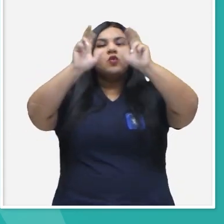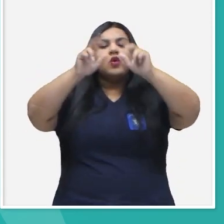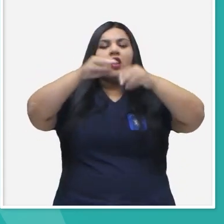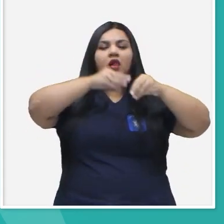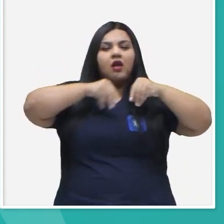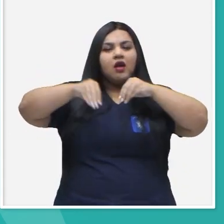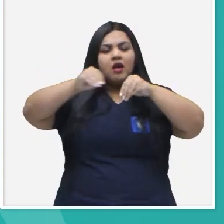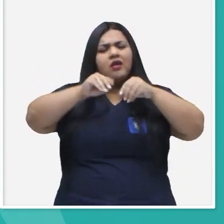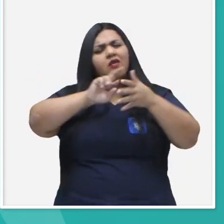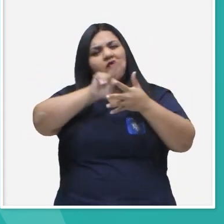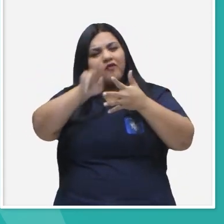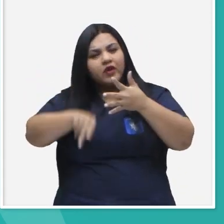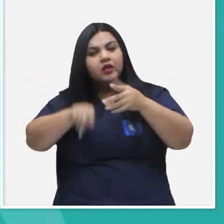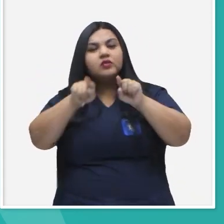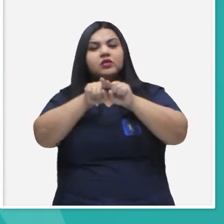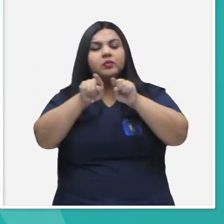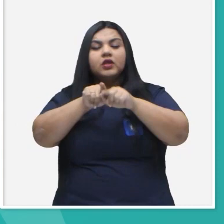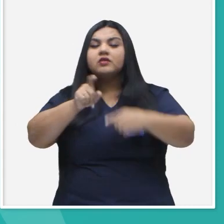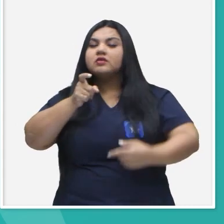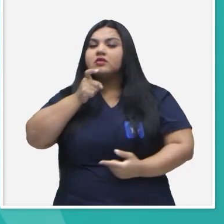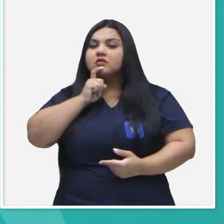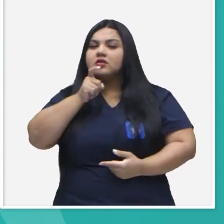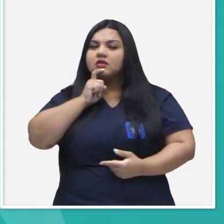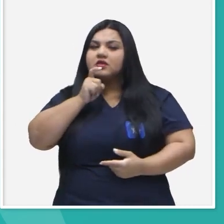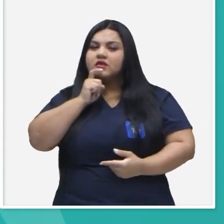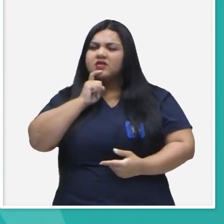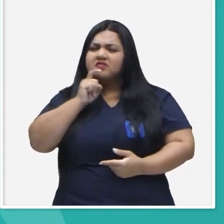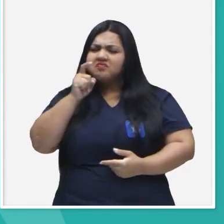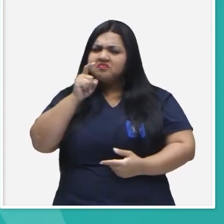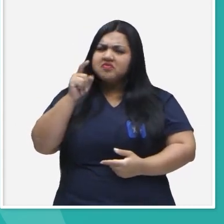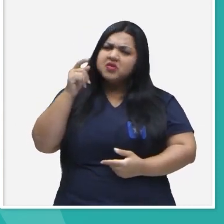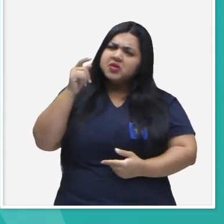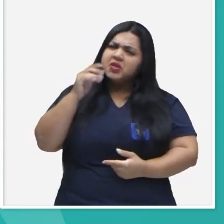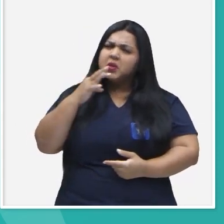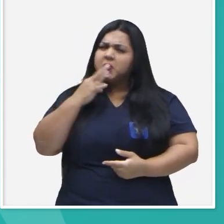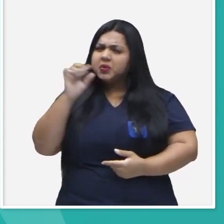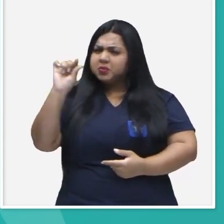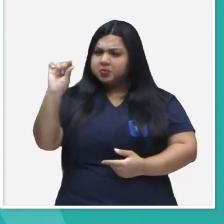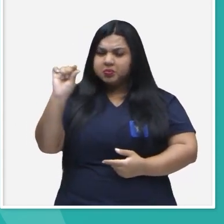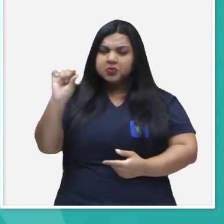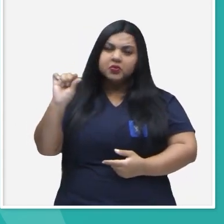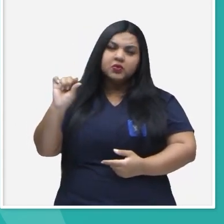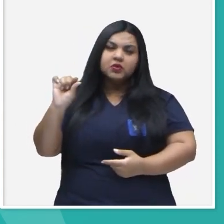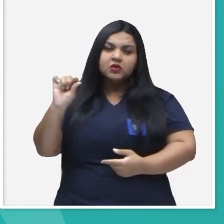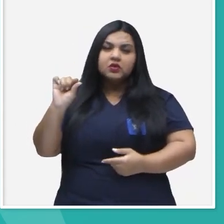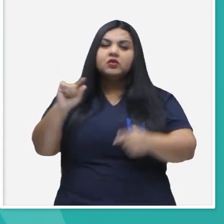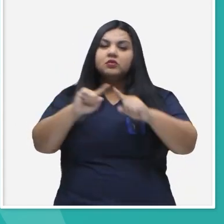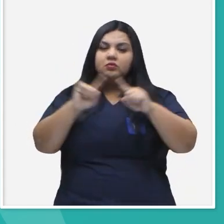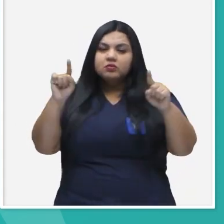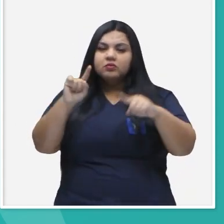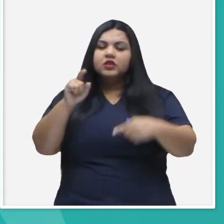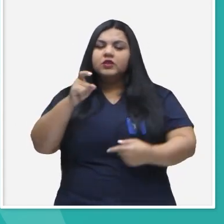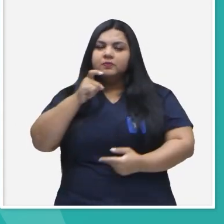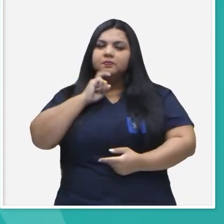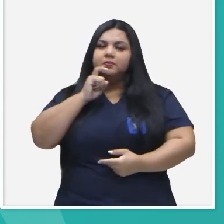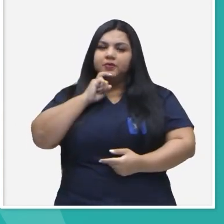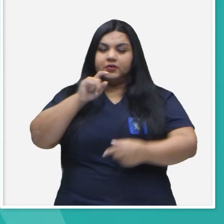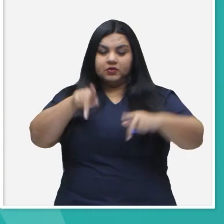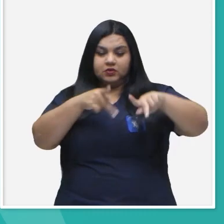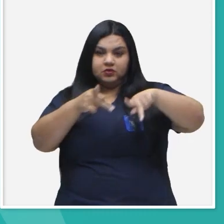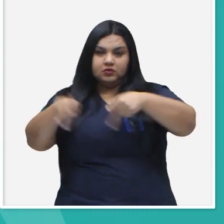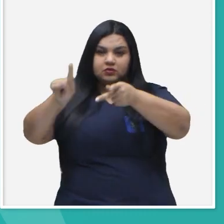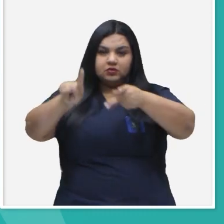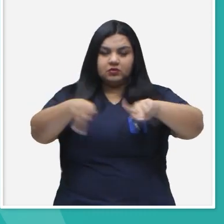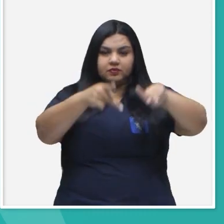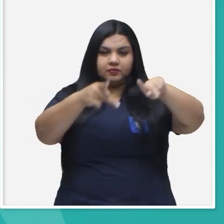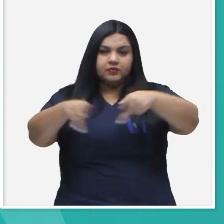Nós também temos o gelo. Talvez esse aqui vocês conheçam pouquíssimo, mas no gelo nós temos a patinação